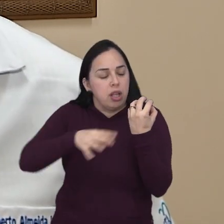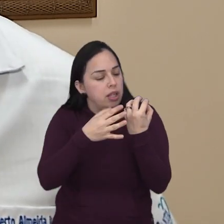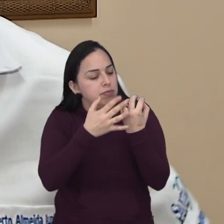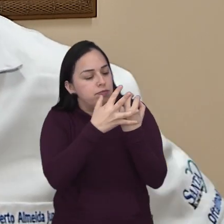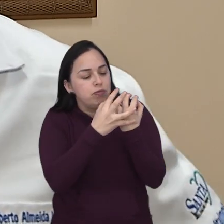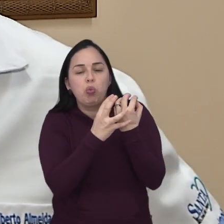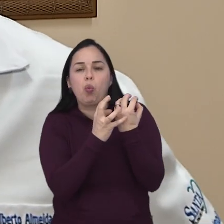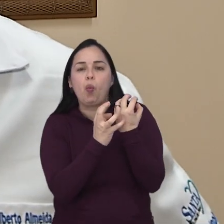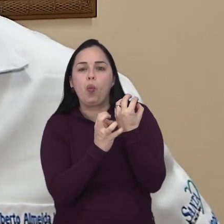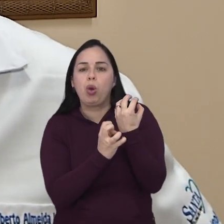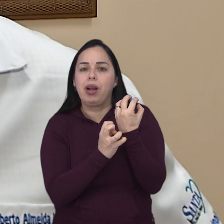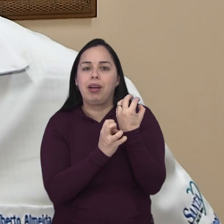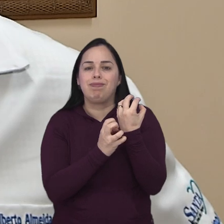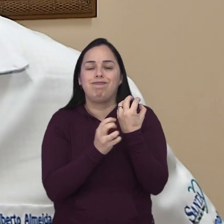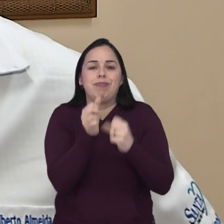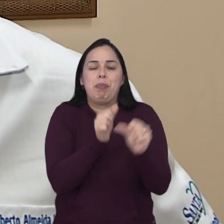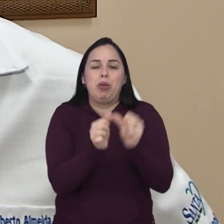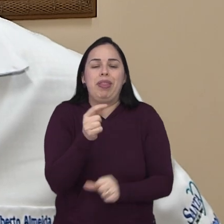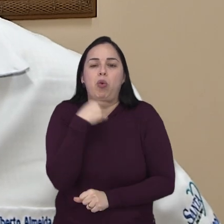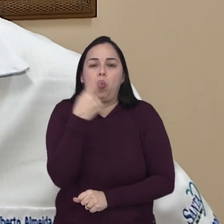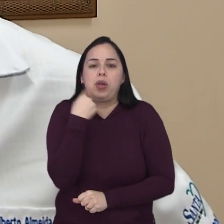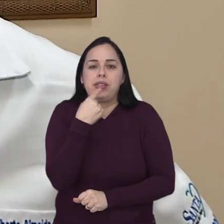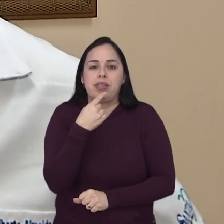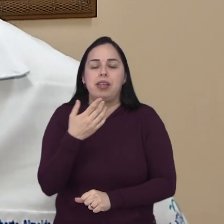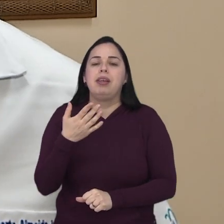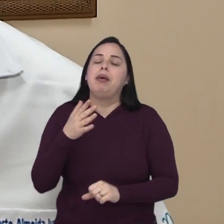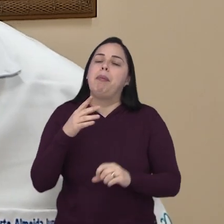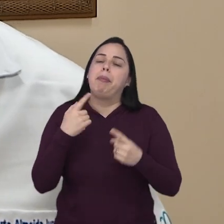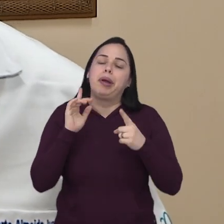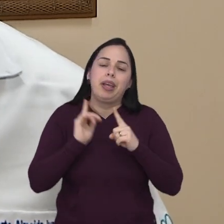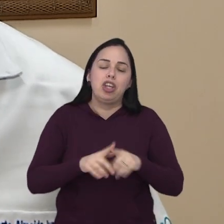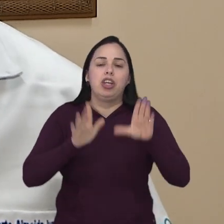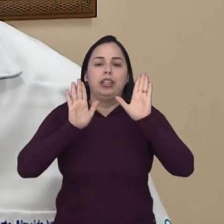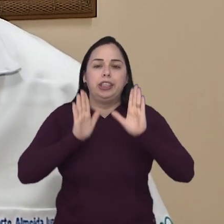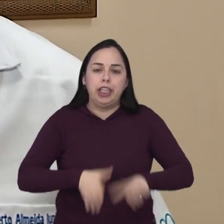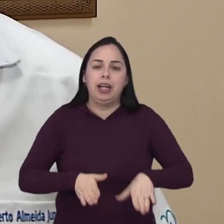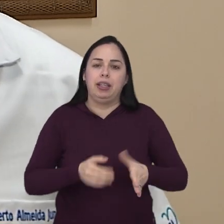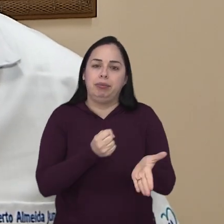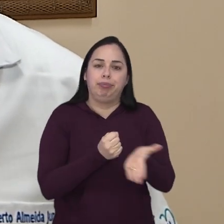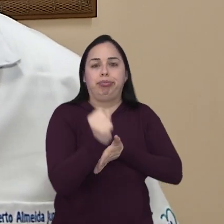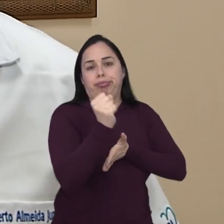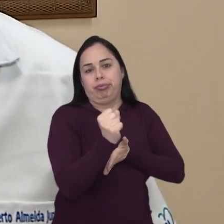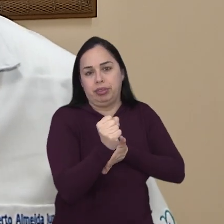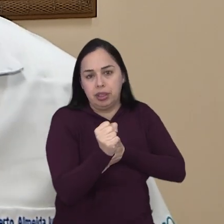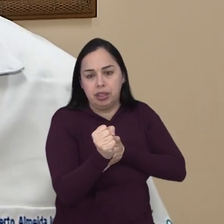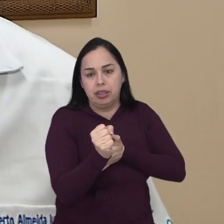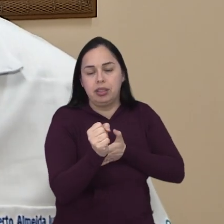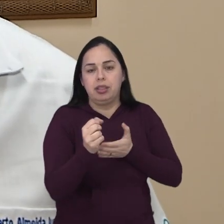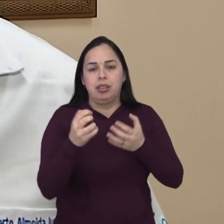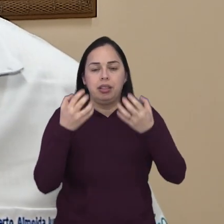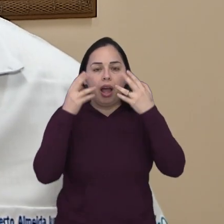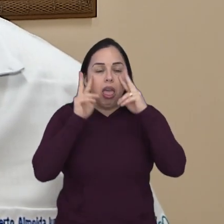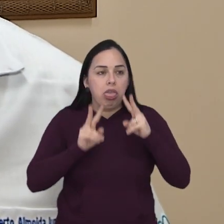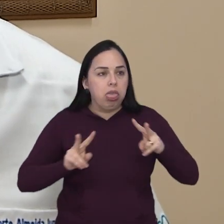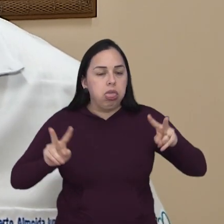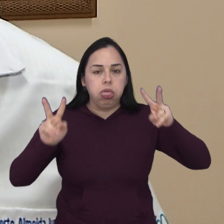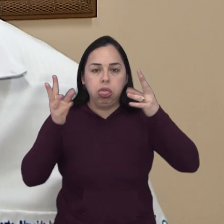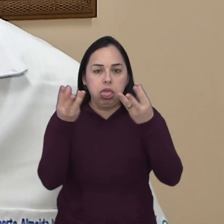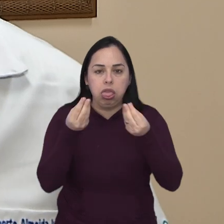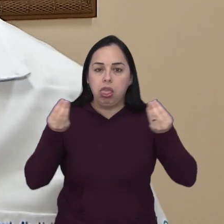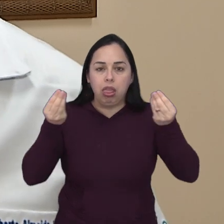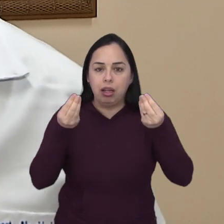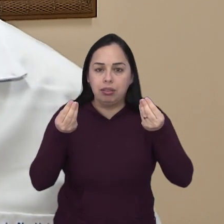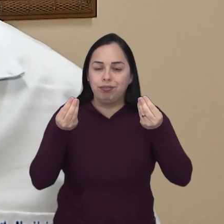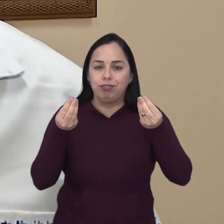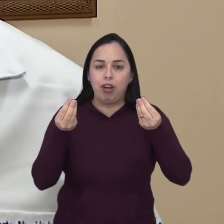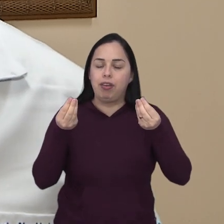lesionam o olho do paciente de maneira irreversível e aquilo que foi machucado, o paciente perdeu aquela qualidade de